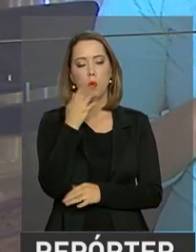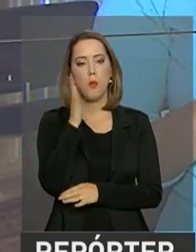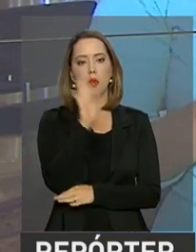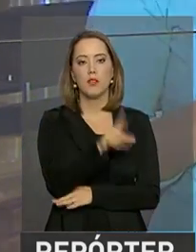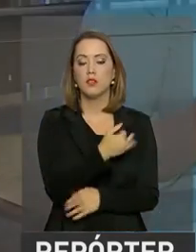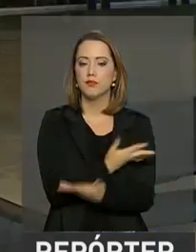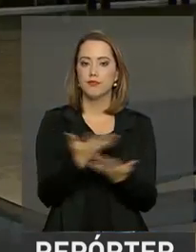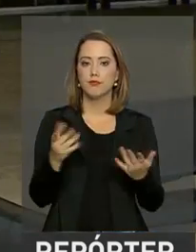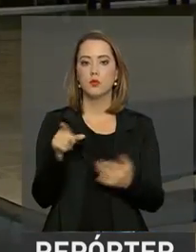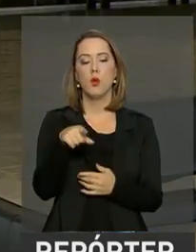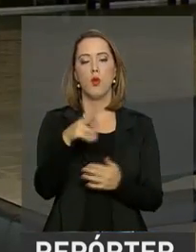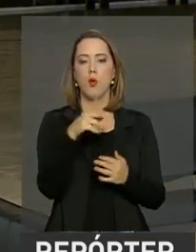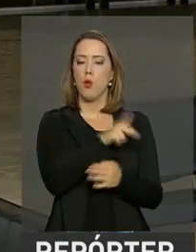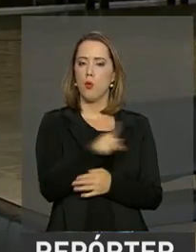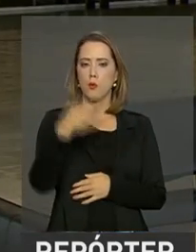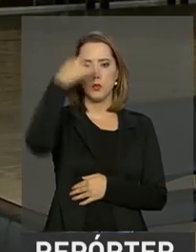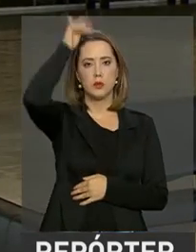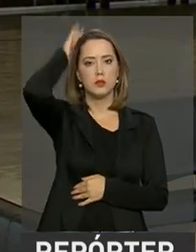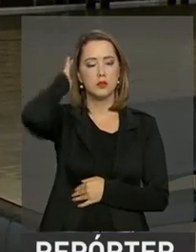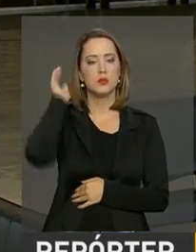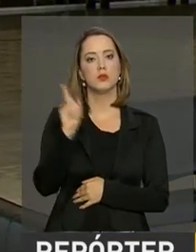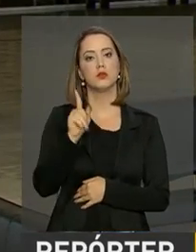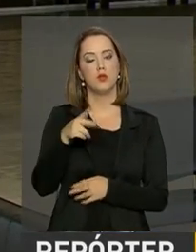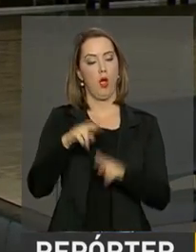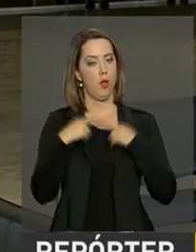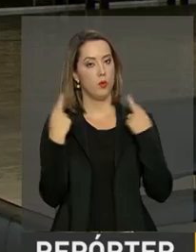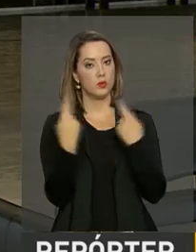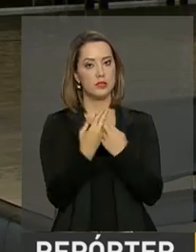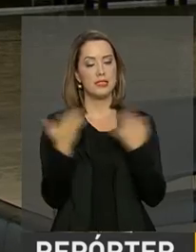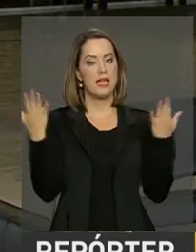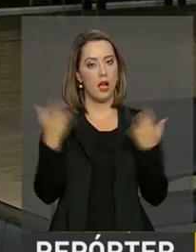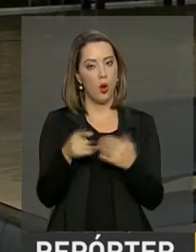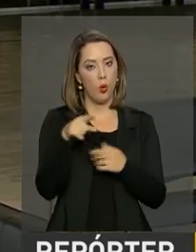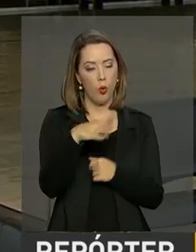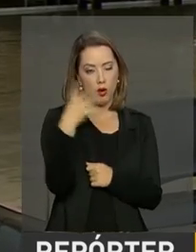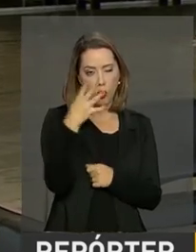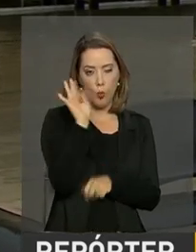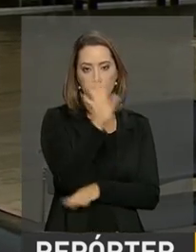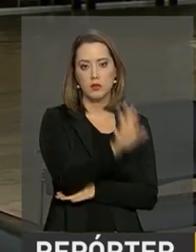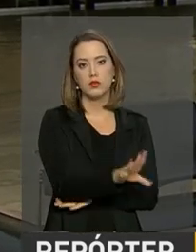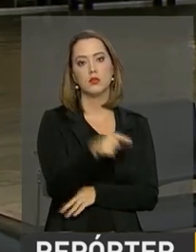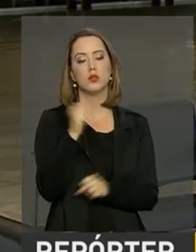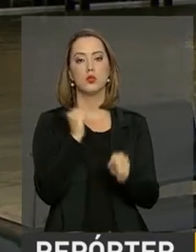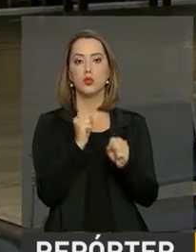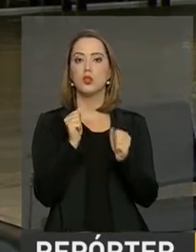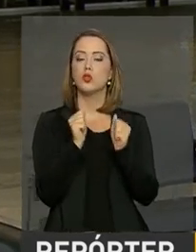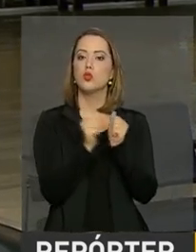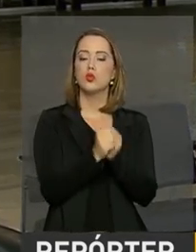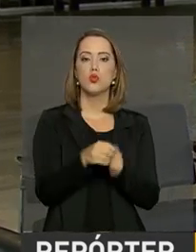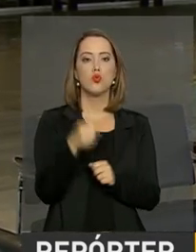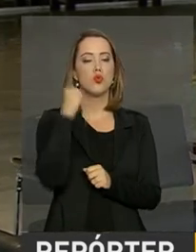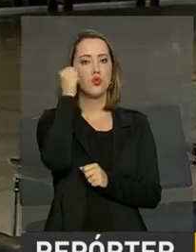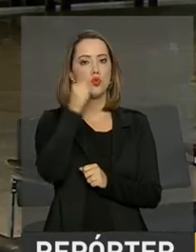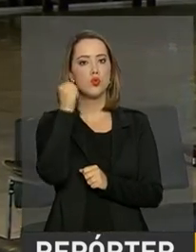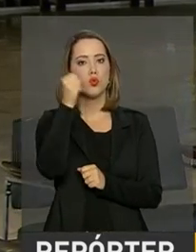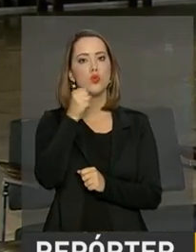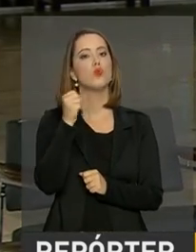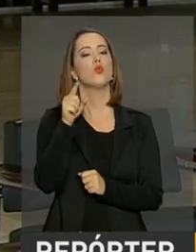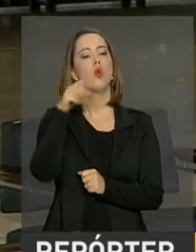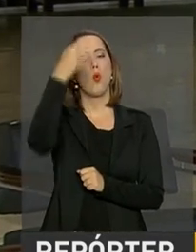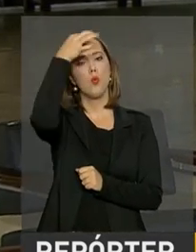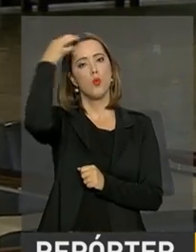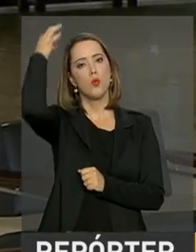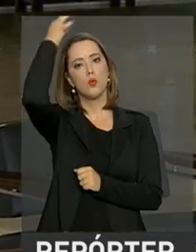a todos o presidente em exercio o Michel Temer se reúne agora às 4 da tarde com o senador Magno Malta do Pr do